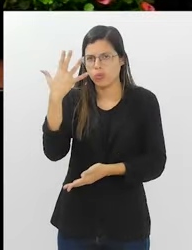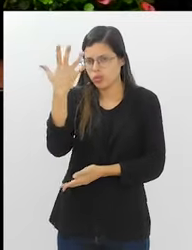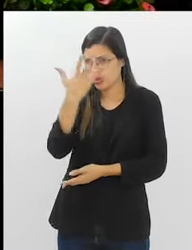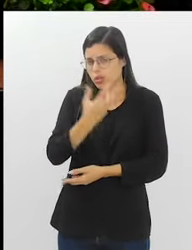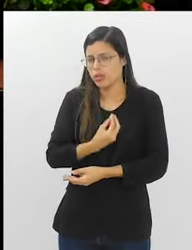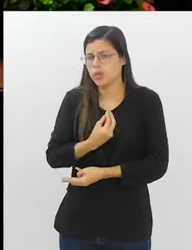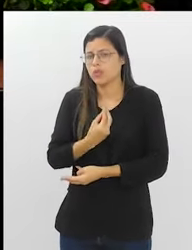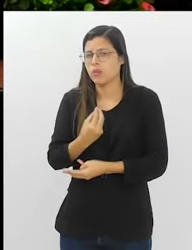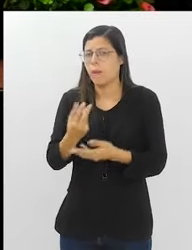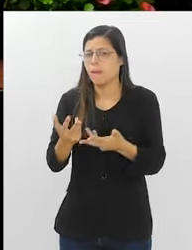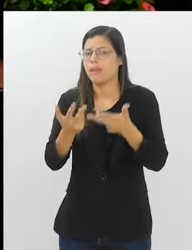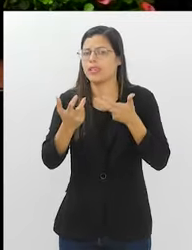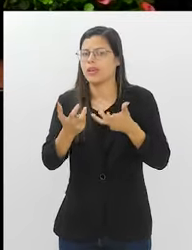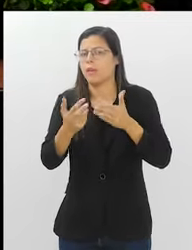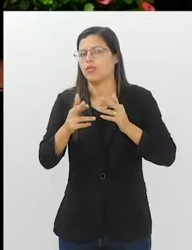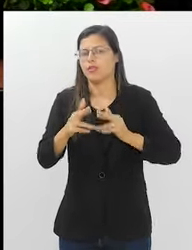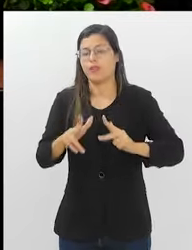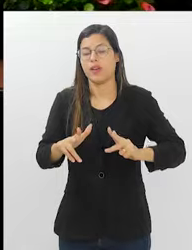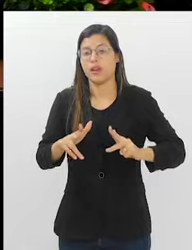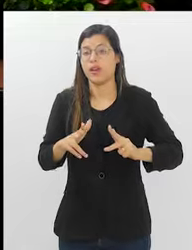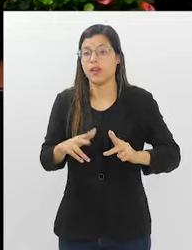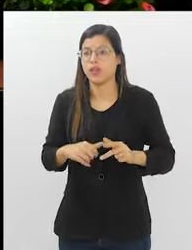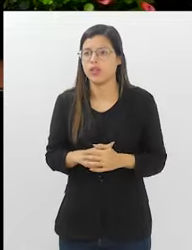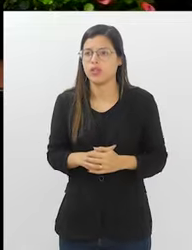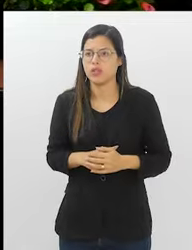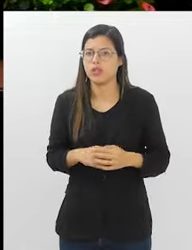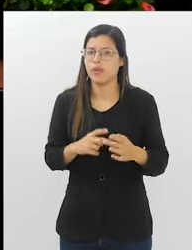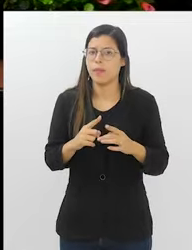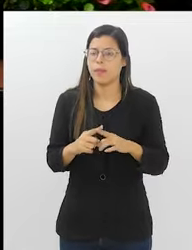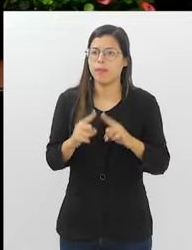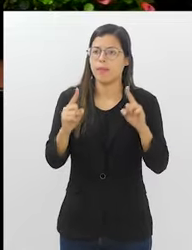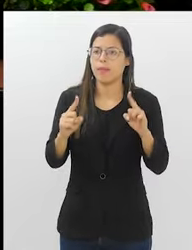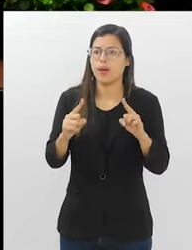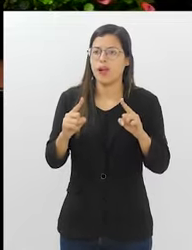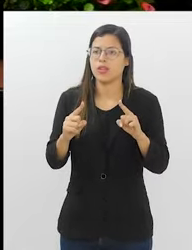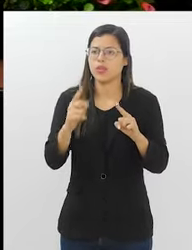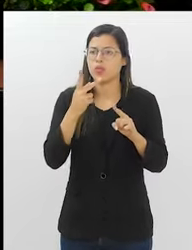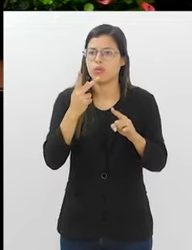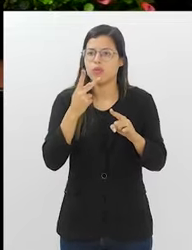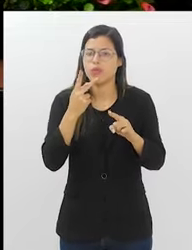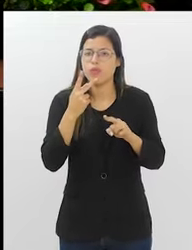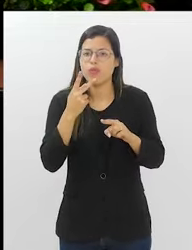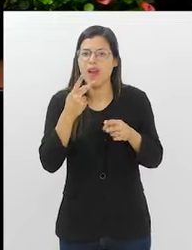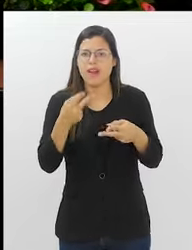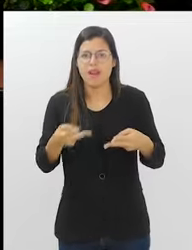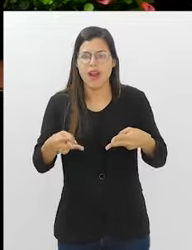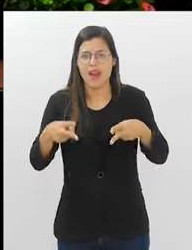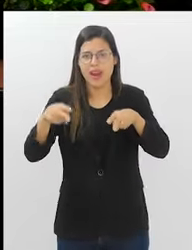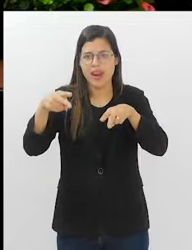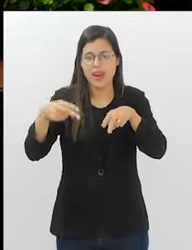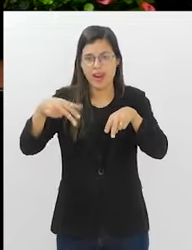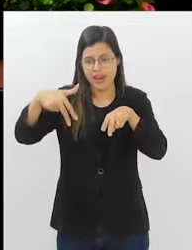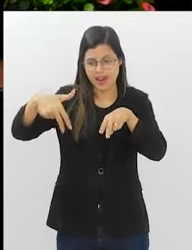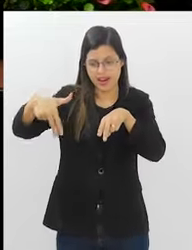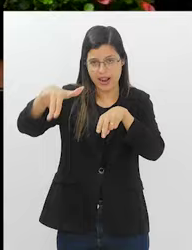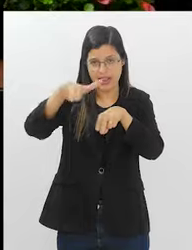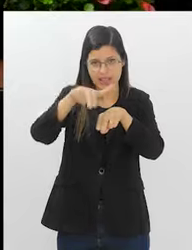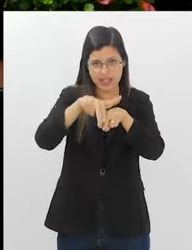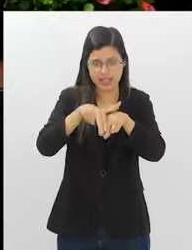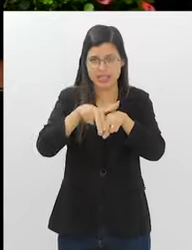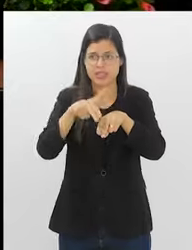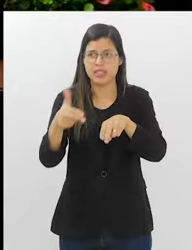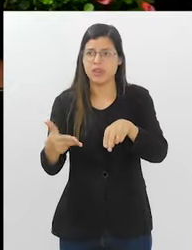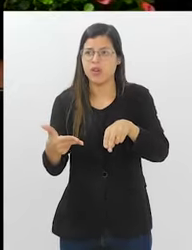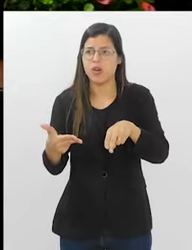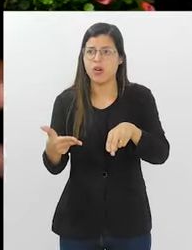uma forma diferente. Mas, quando se condena reencarnação, quando se condena mediunidade, comunicação